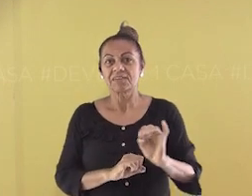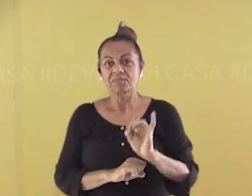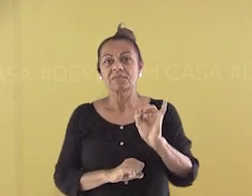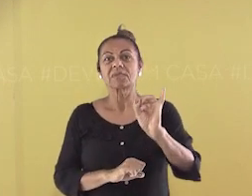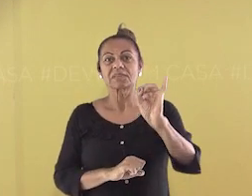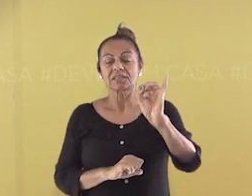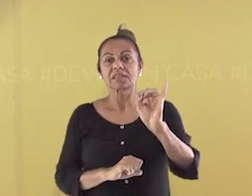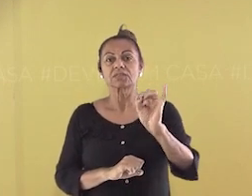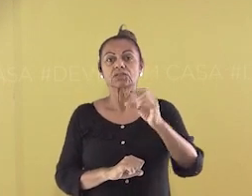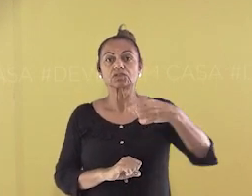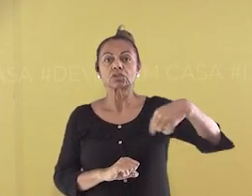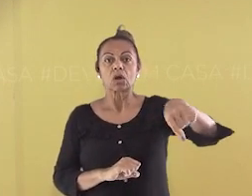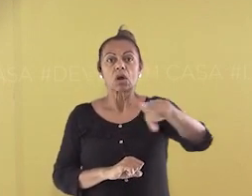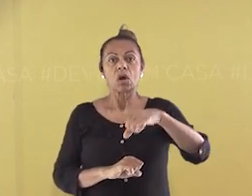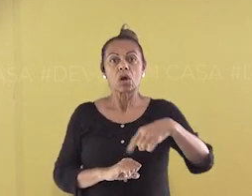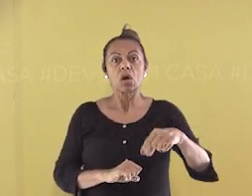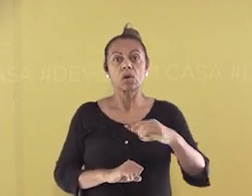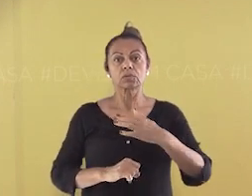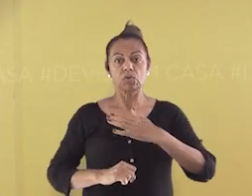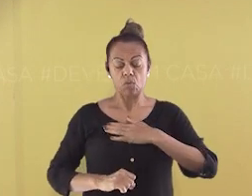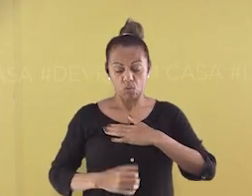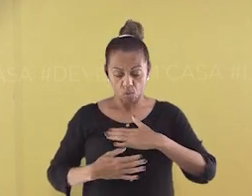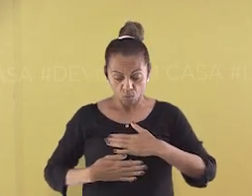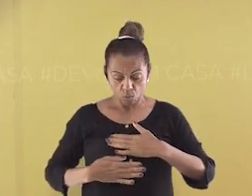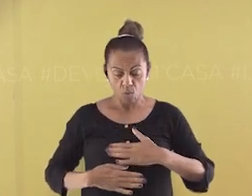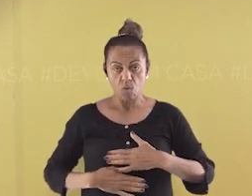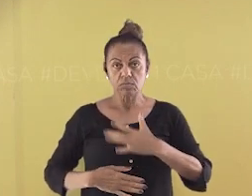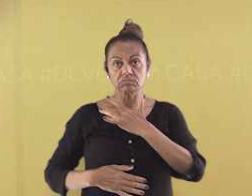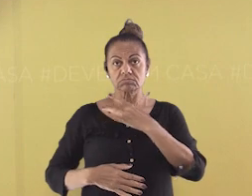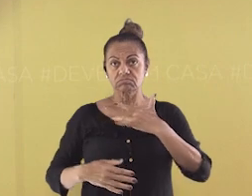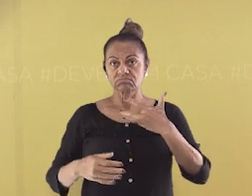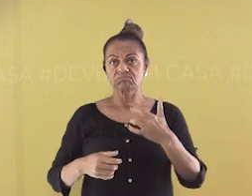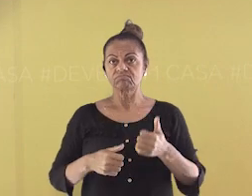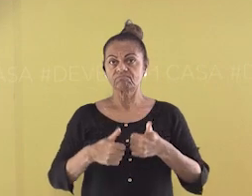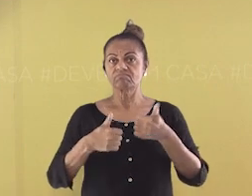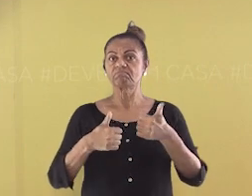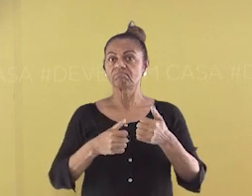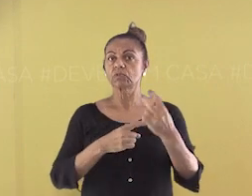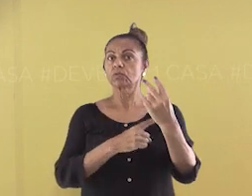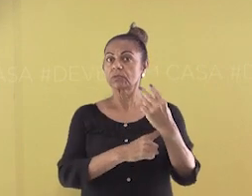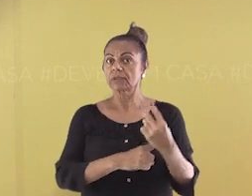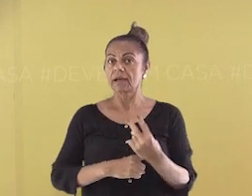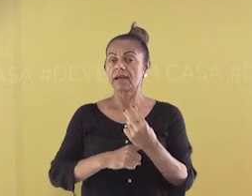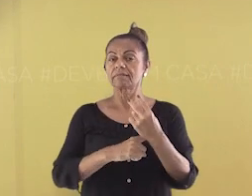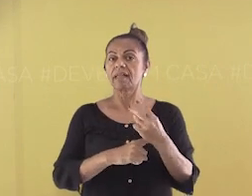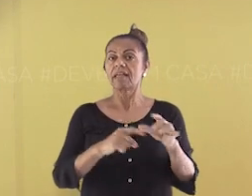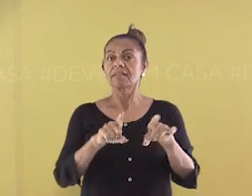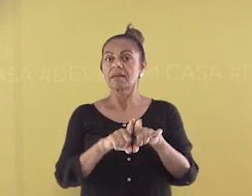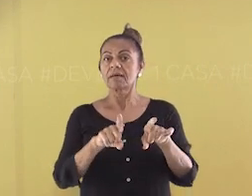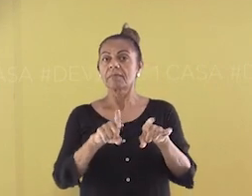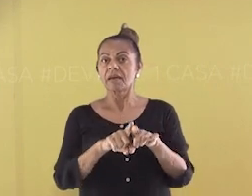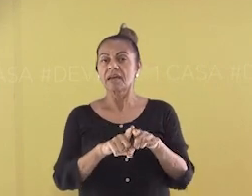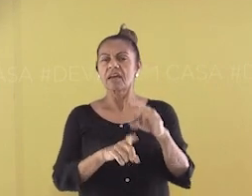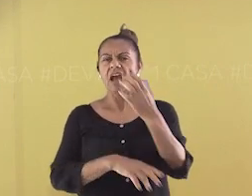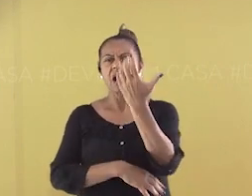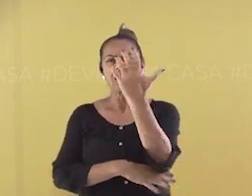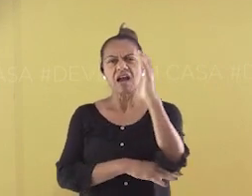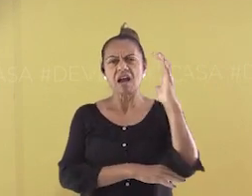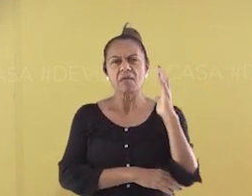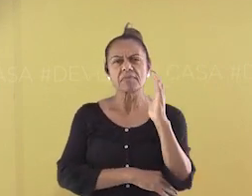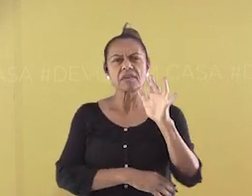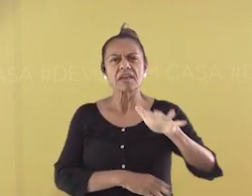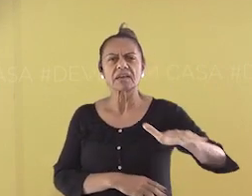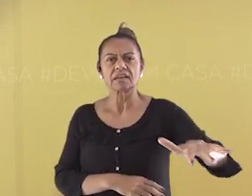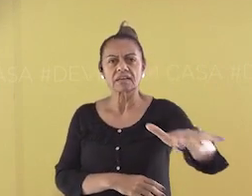importante cuidarmos da saúde do nosso corpo. Concordam? Mas e do meio ambiente? Estamos cuidando?